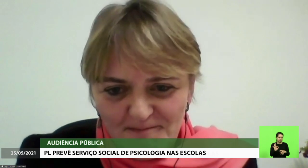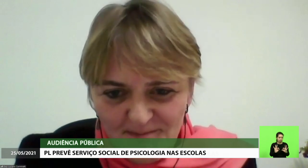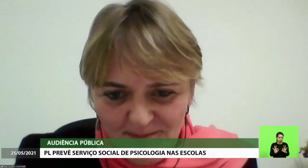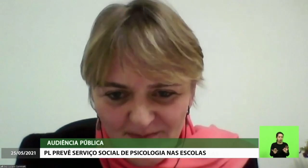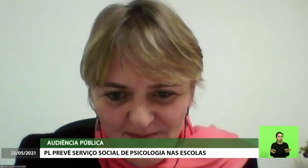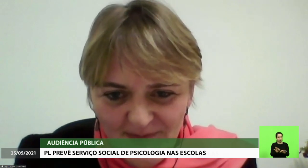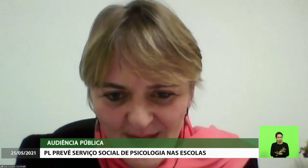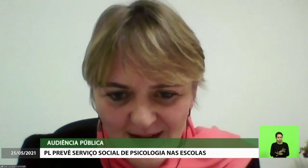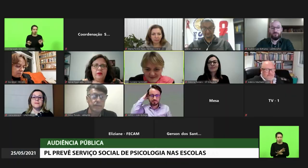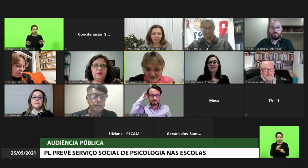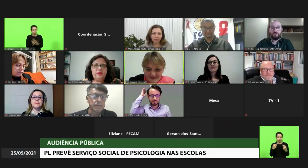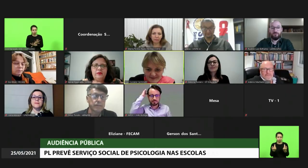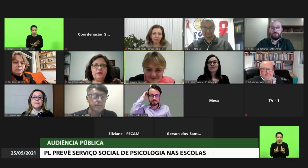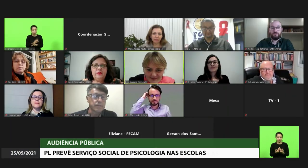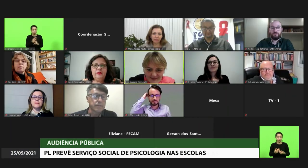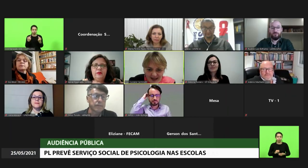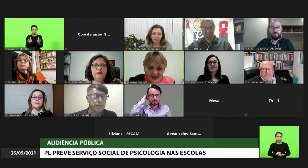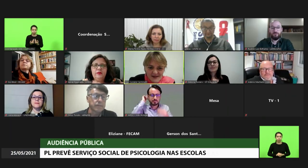audiência.